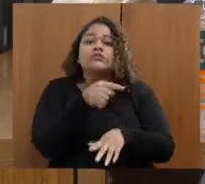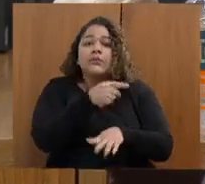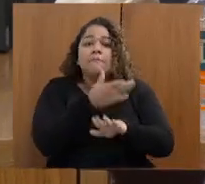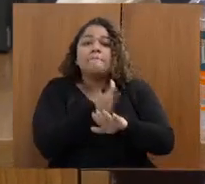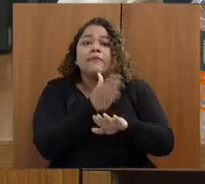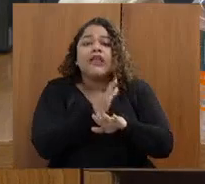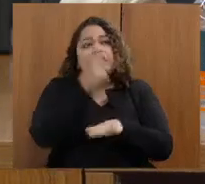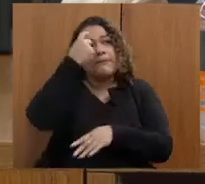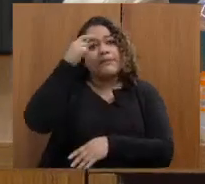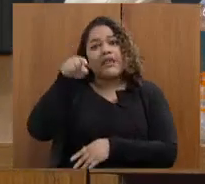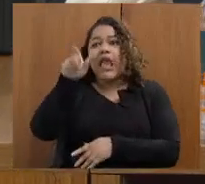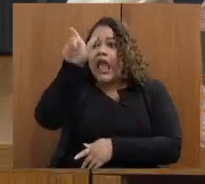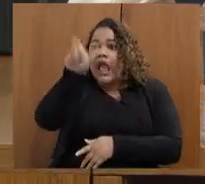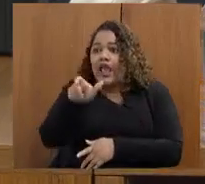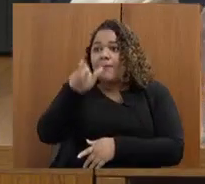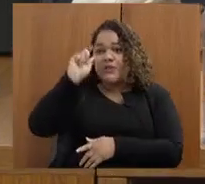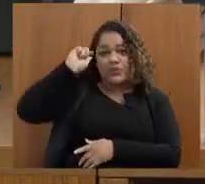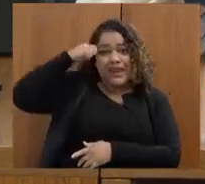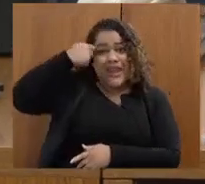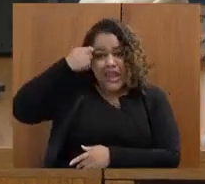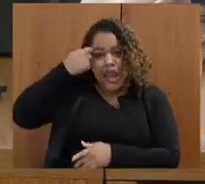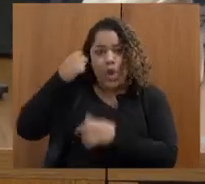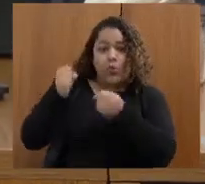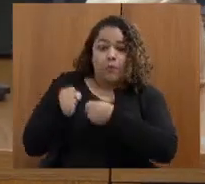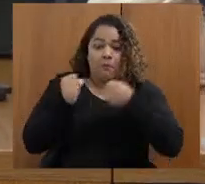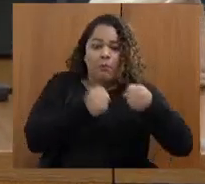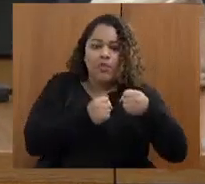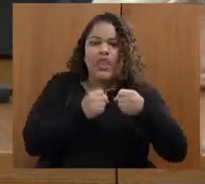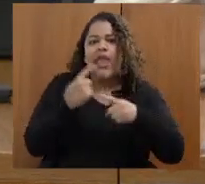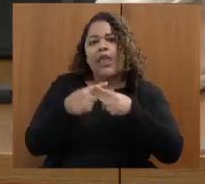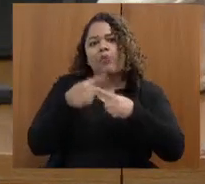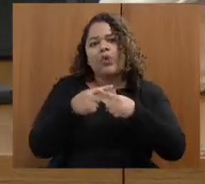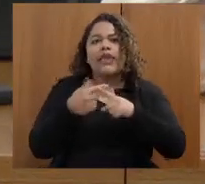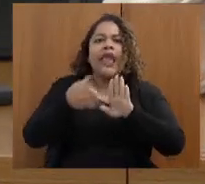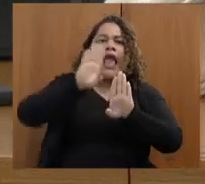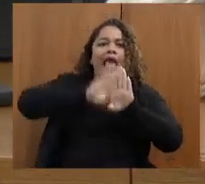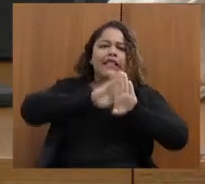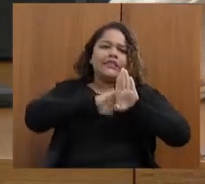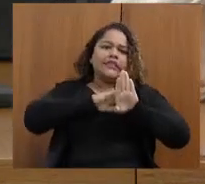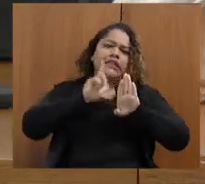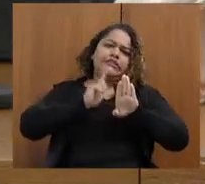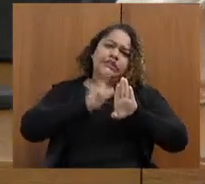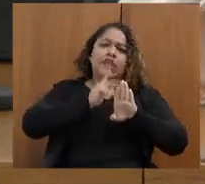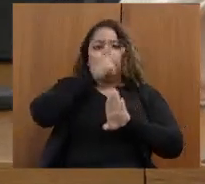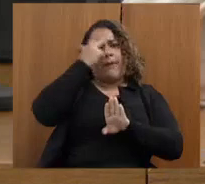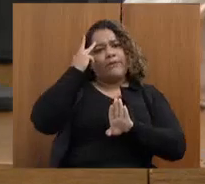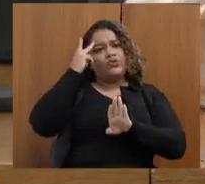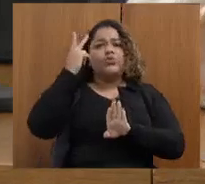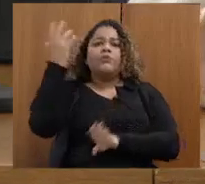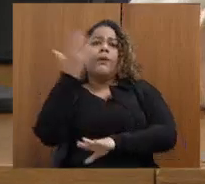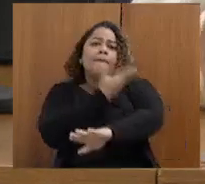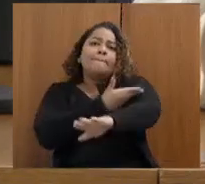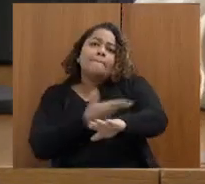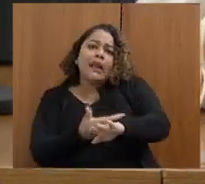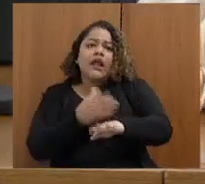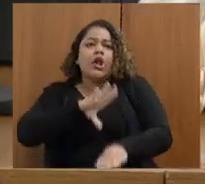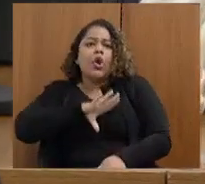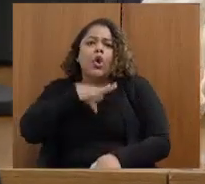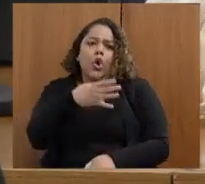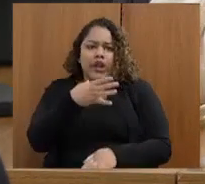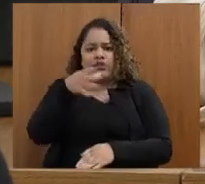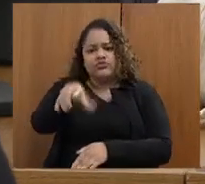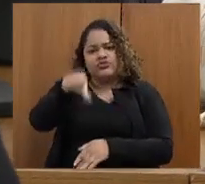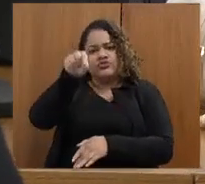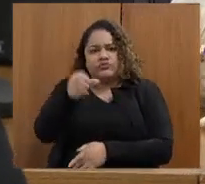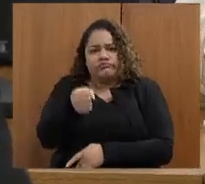é um negro no espaço de poder é porque alguém teve alguém em geral Branco teve a coragem de colocar